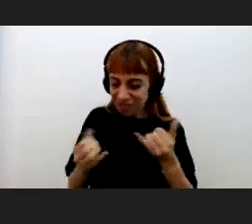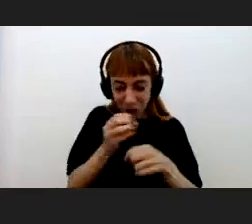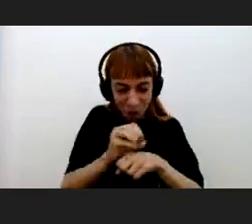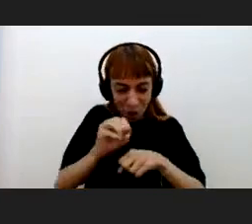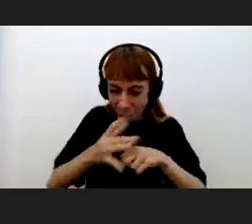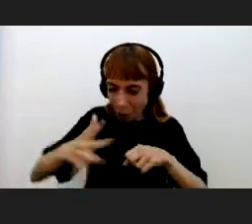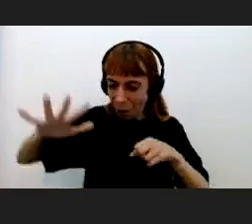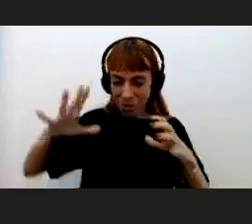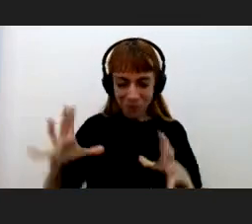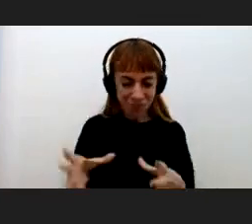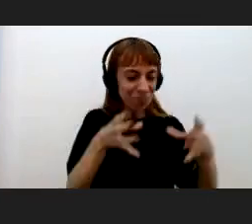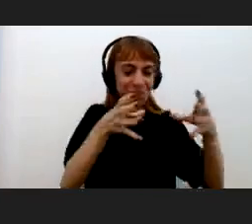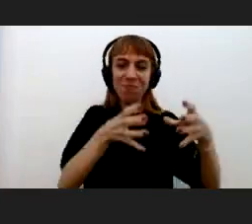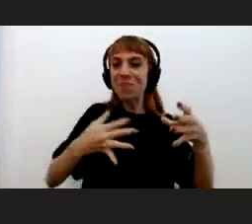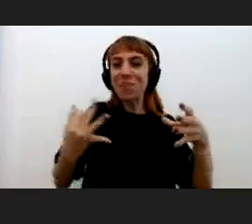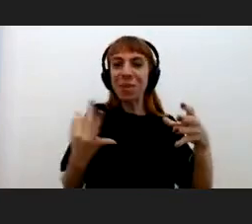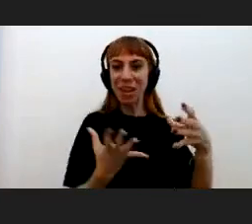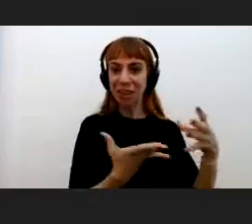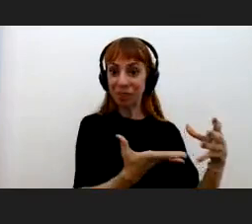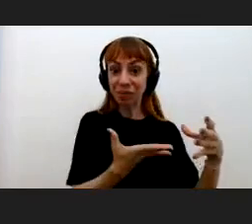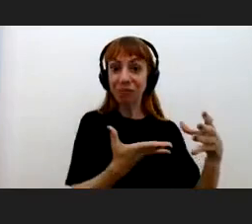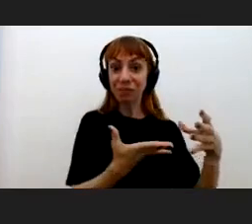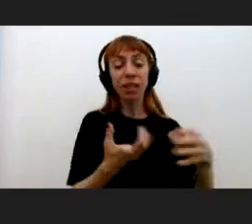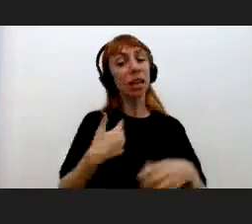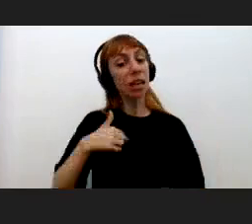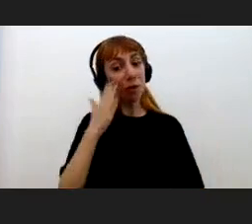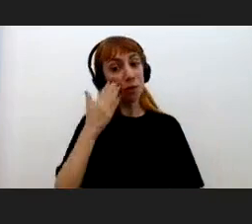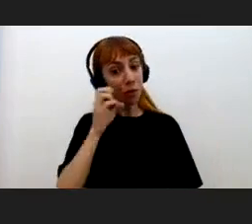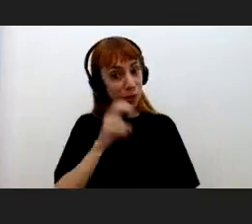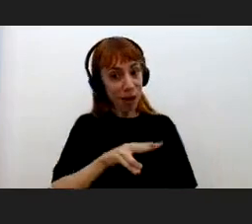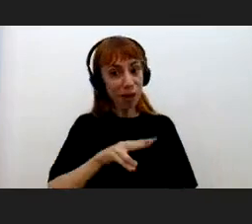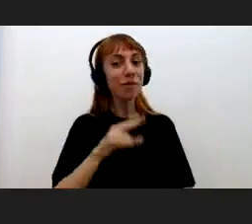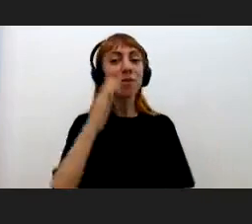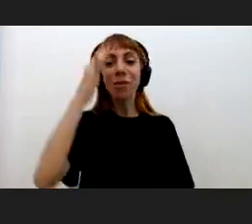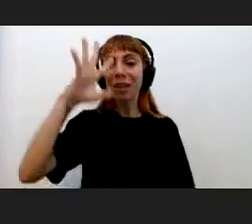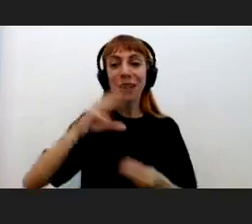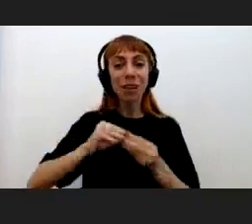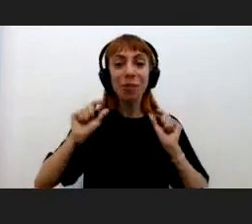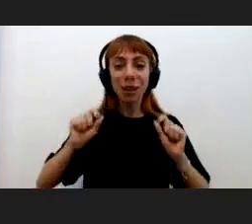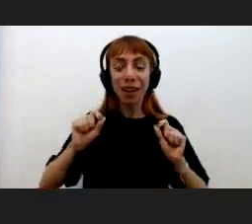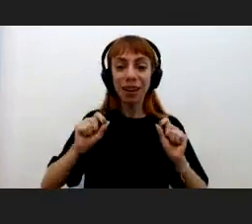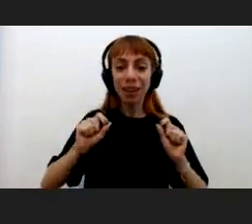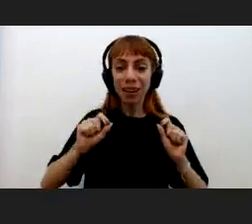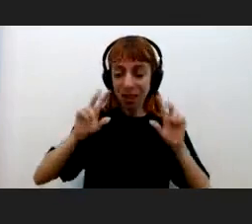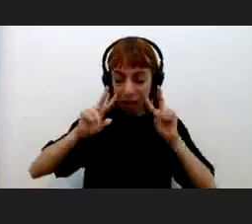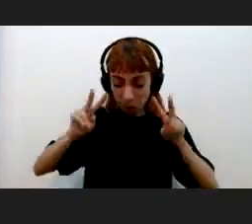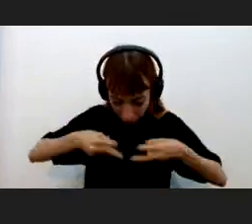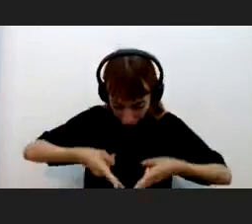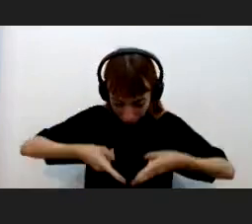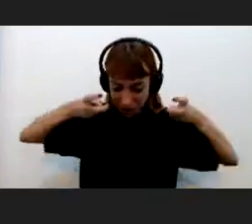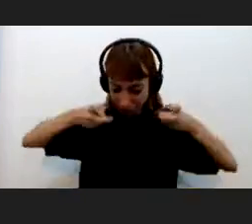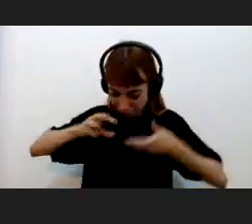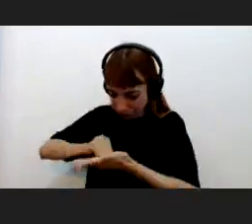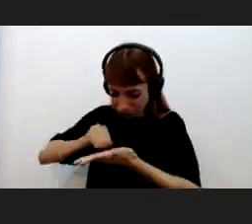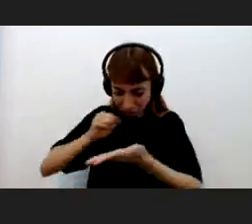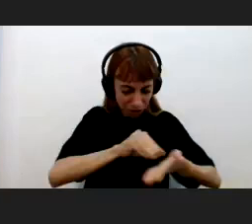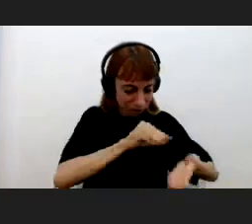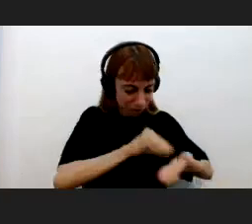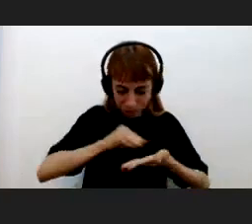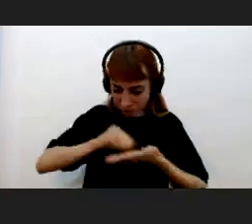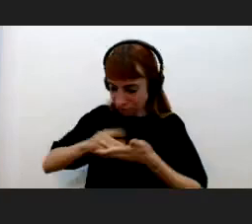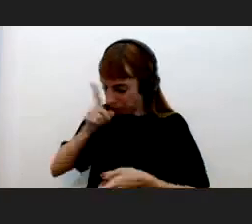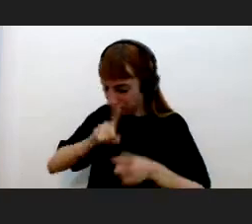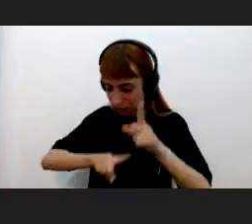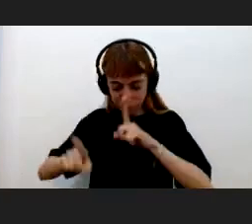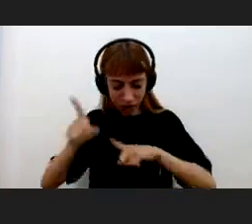me compõem ao longo da vida, as minhas faltas, as minhas falhas, elas também podem se